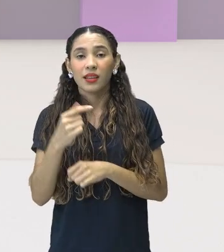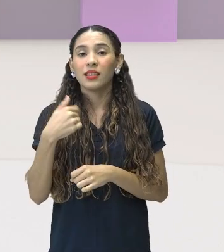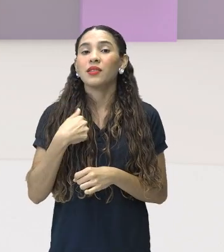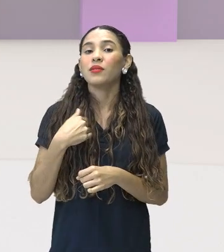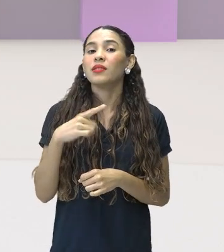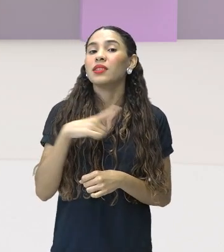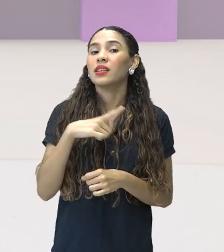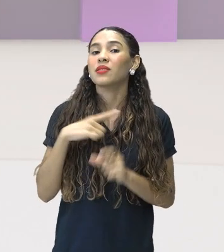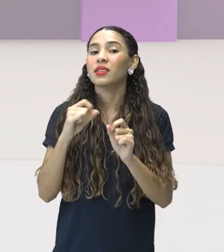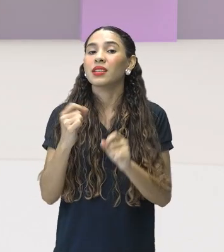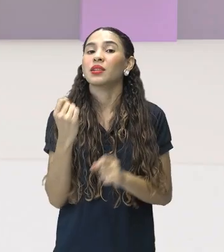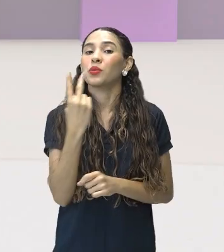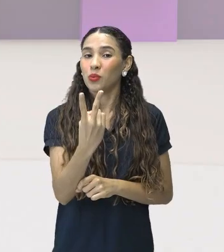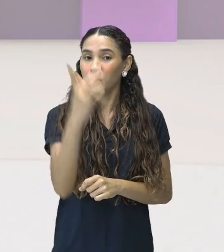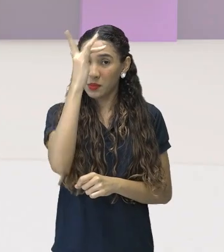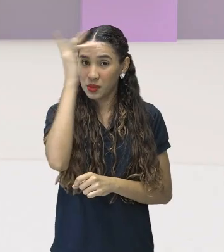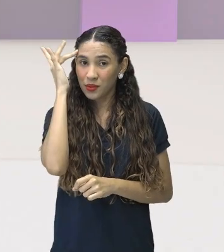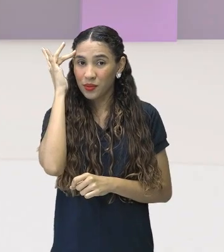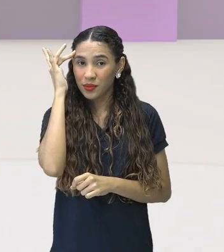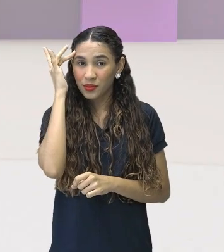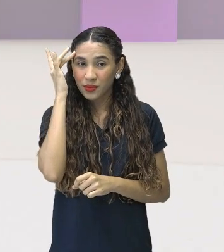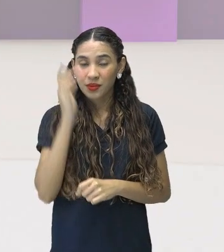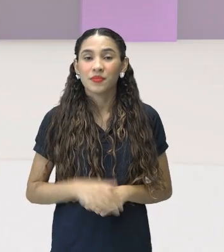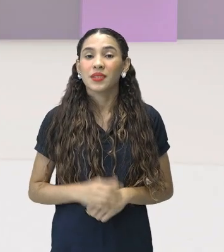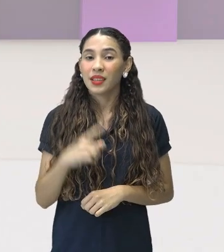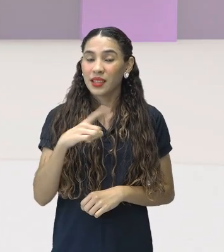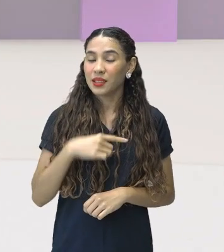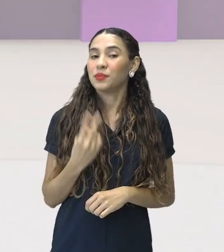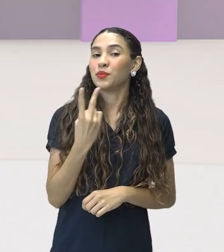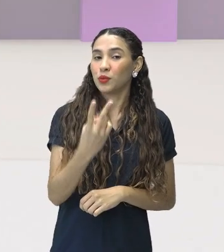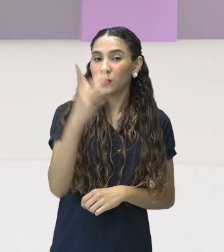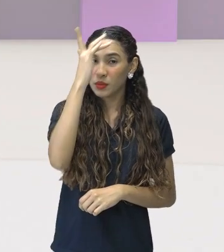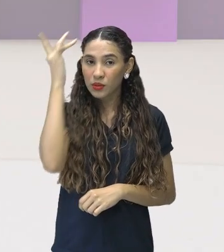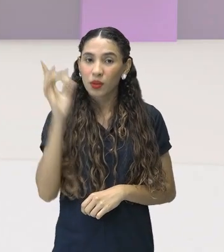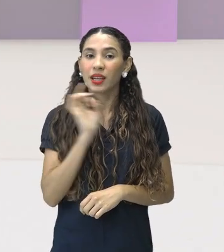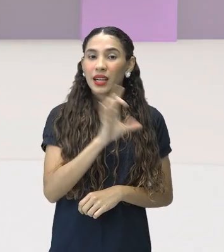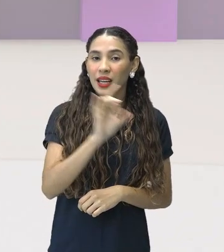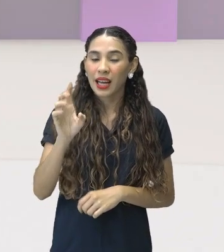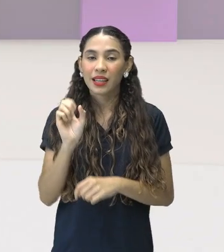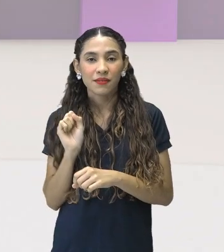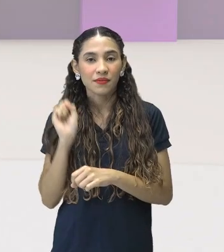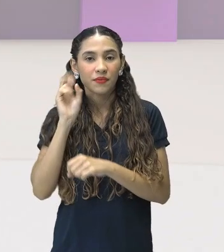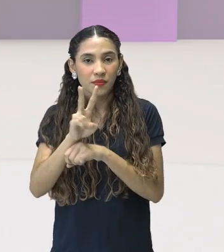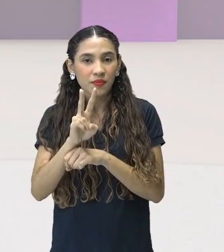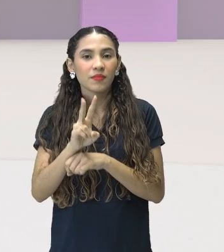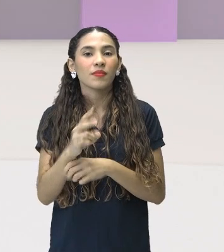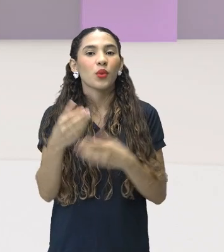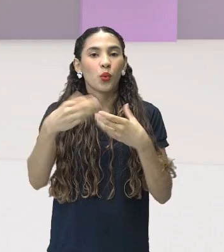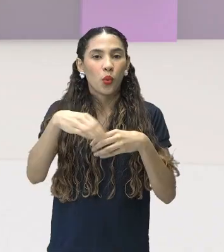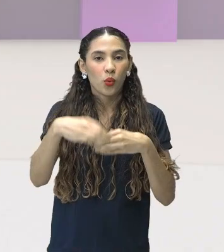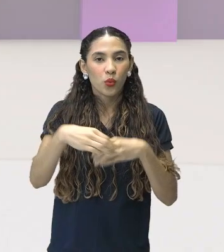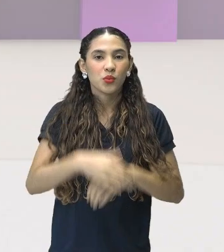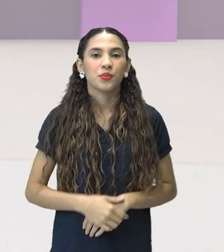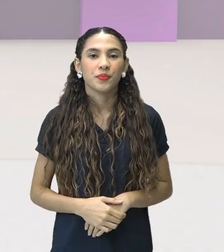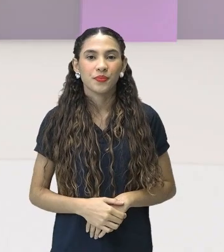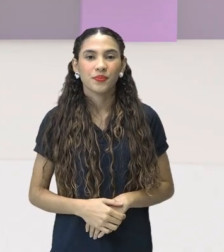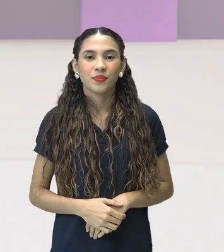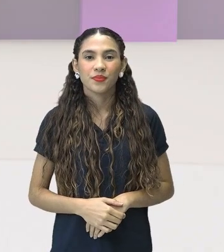tenho 2 candidatos, Há 2 candidatos para cada uma das vagas deste